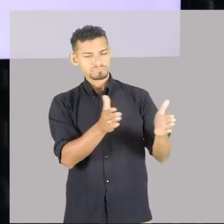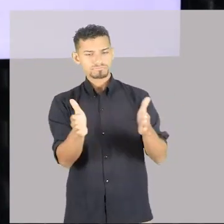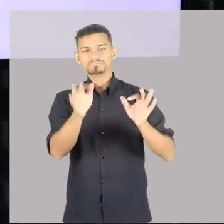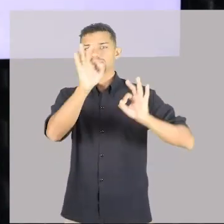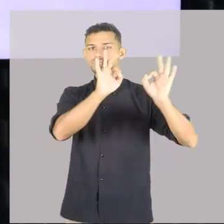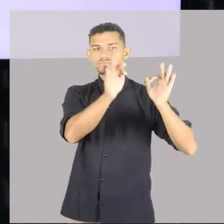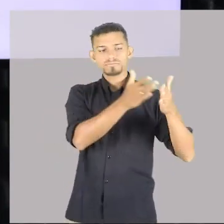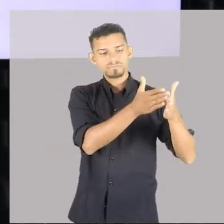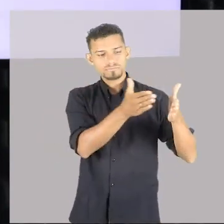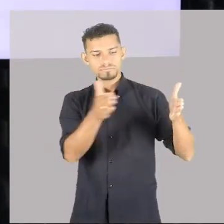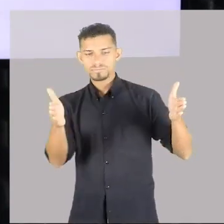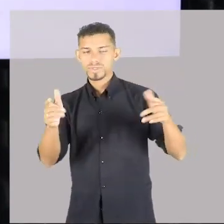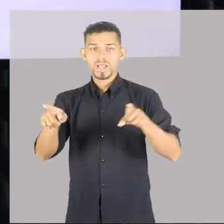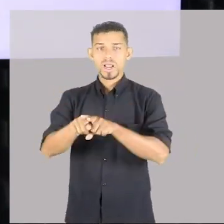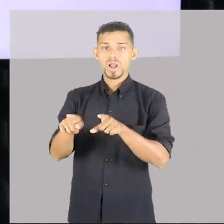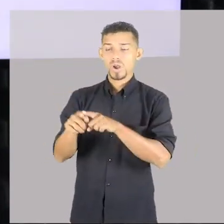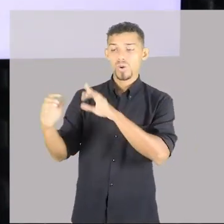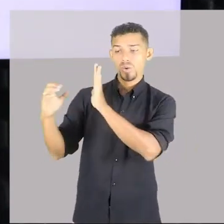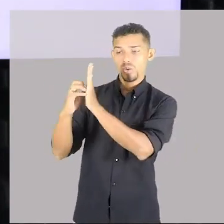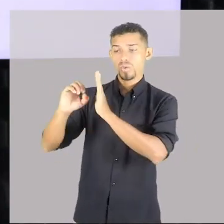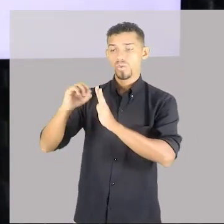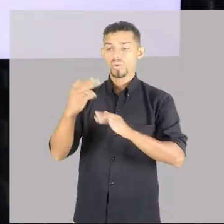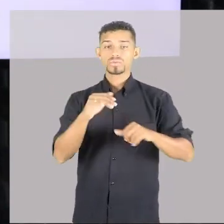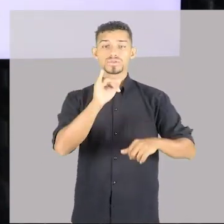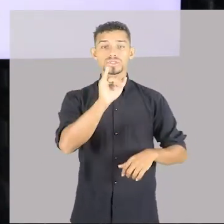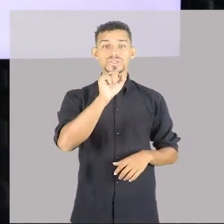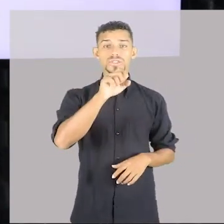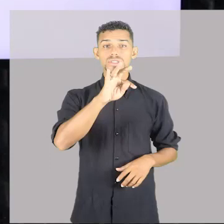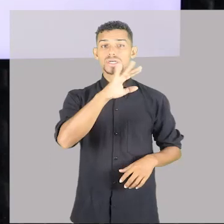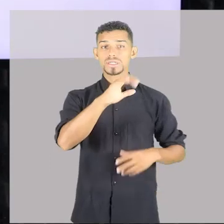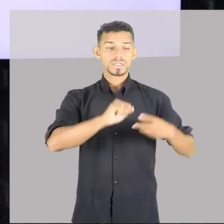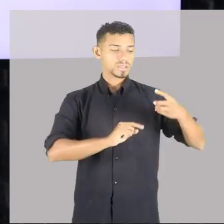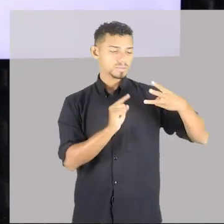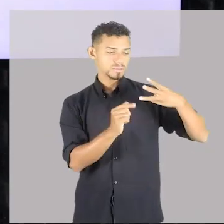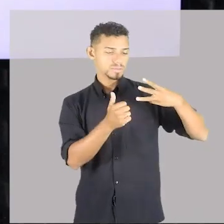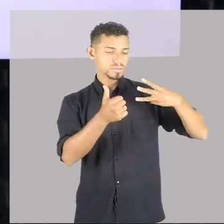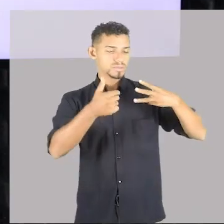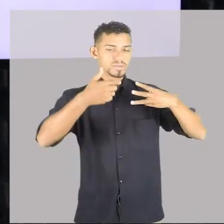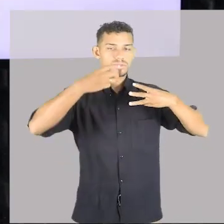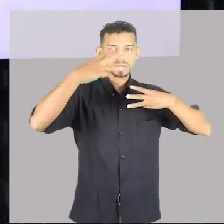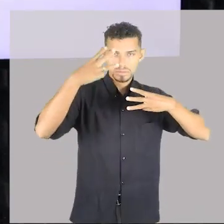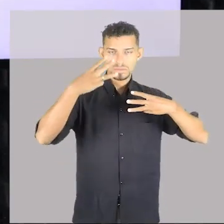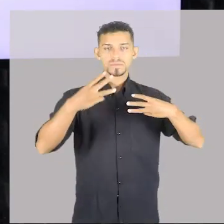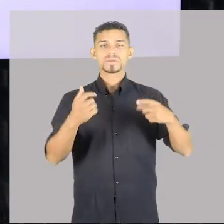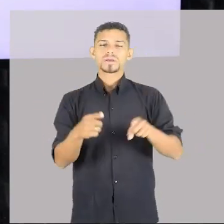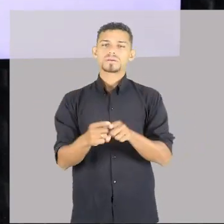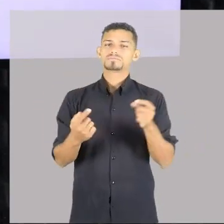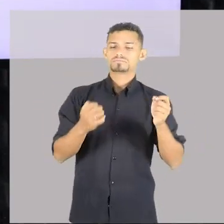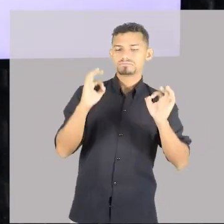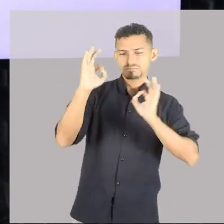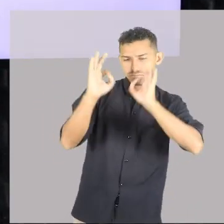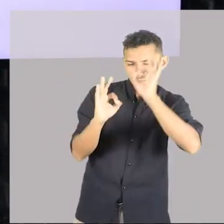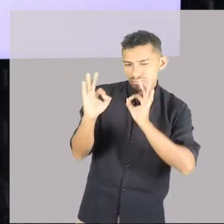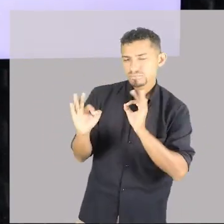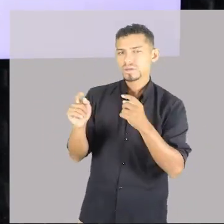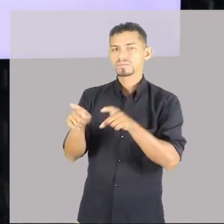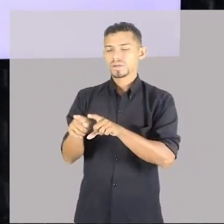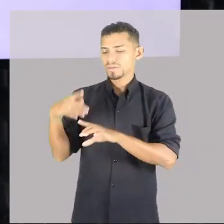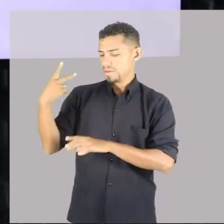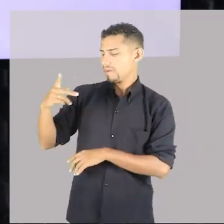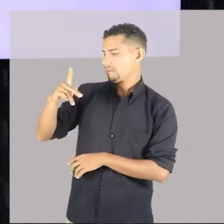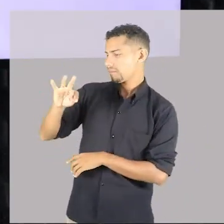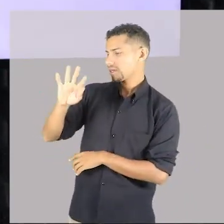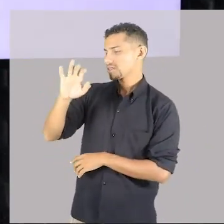em qualquer órgão ou instância. Essa prioridade será garantida nos procedimentos em que se figure como parte